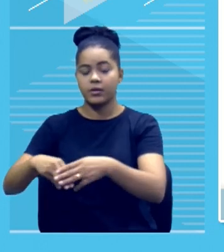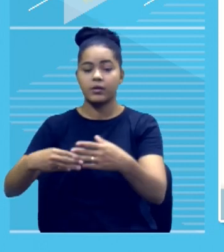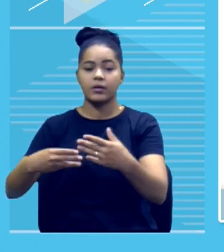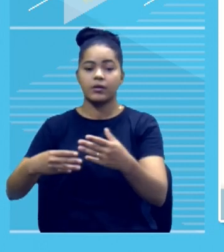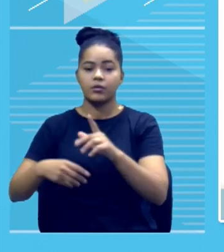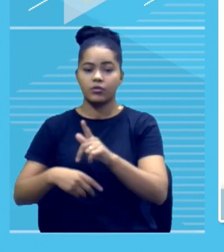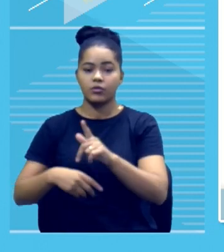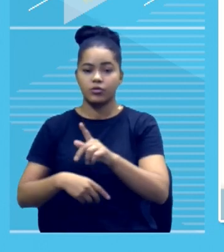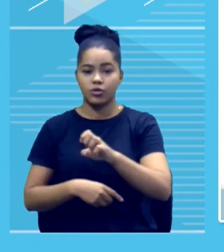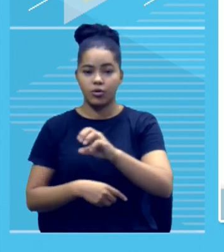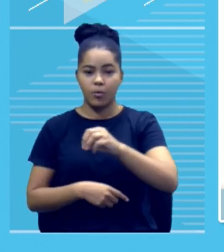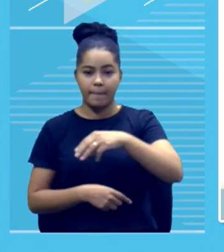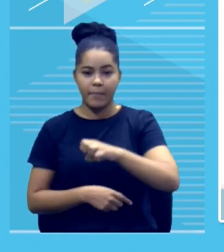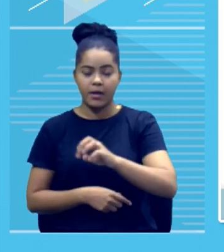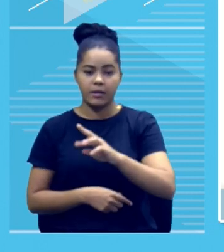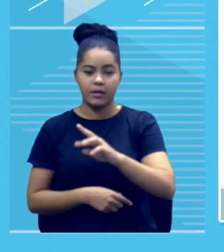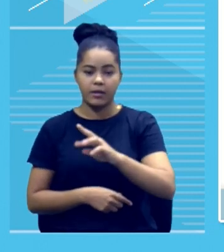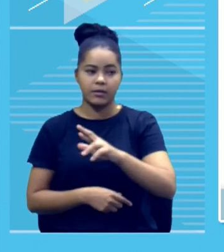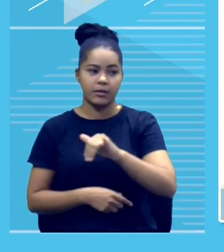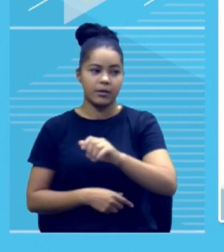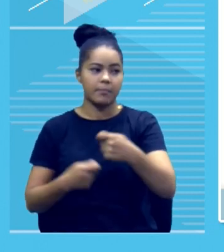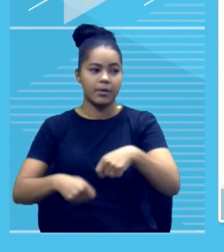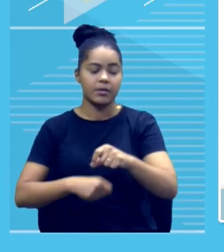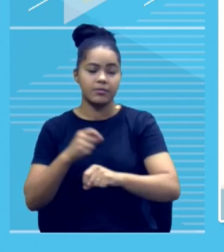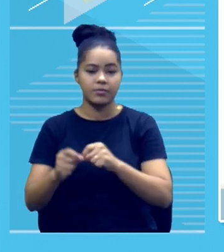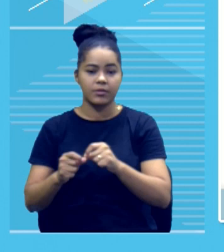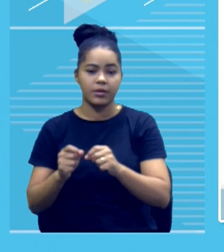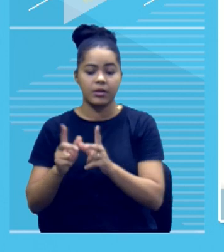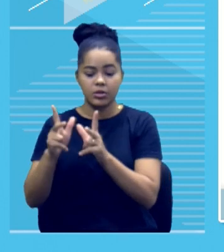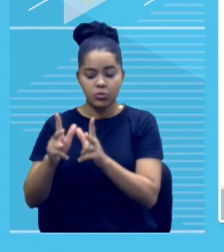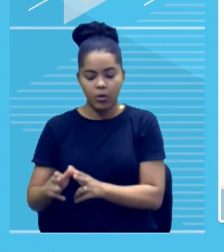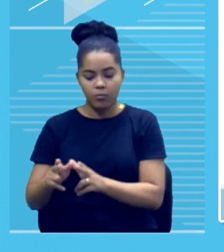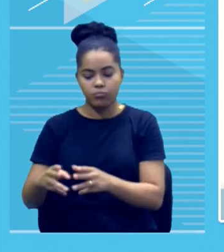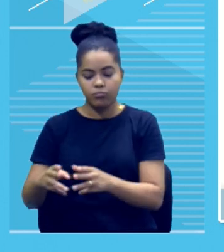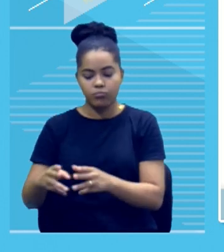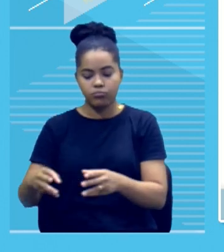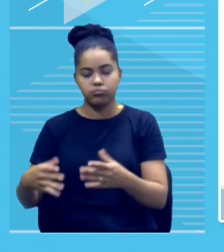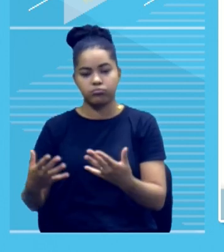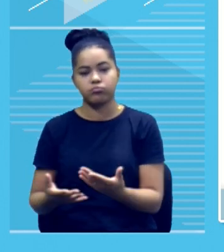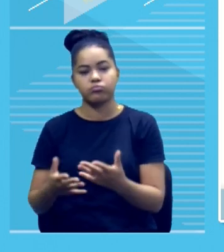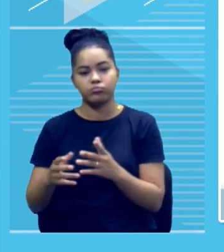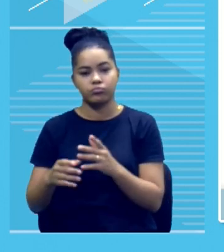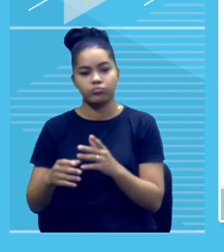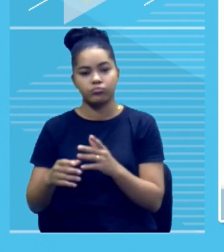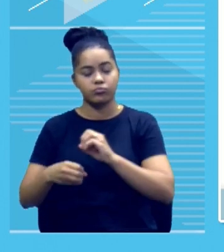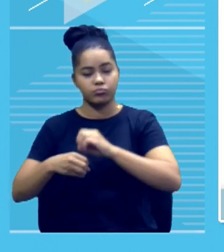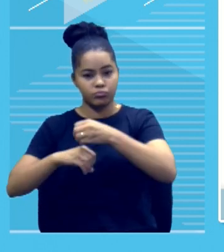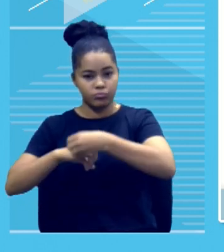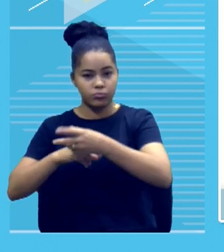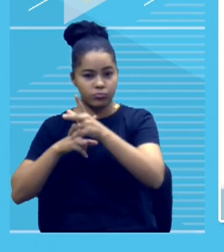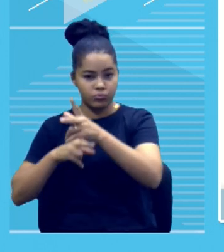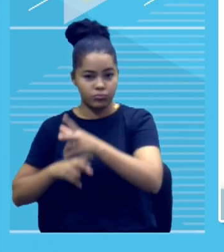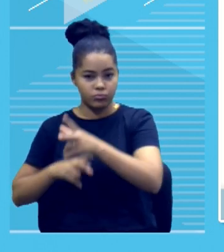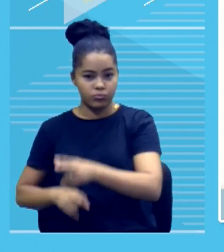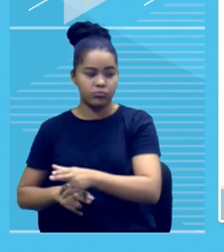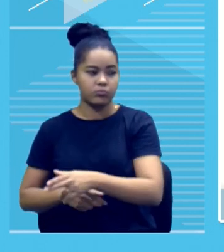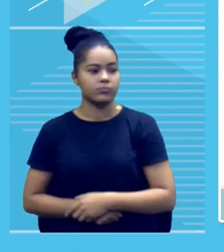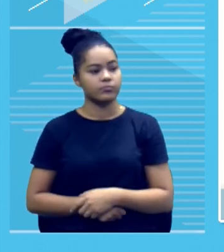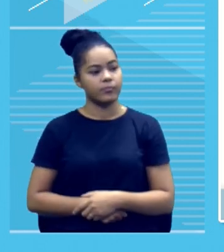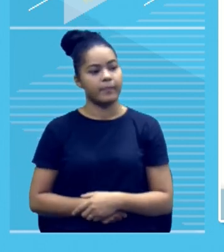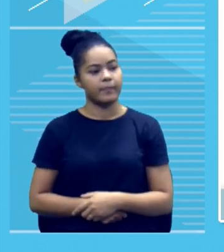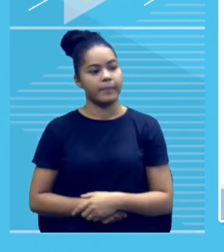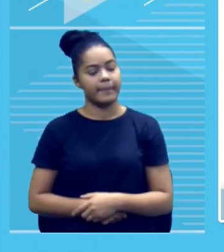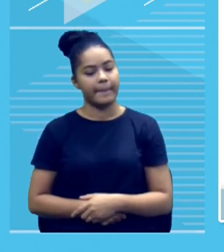assimétrica. Por isso que nós vamos falar do carbono assimétrico daqui a pouco. Tá? Olha só, pessoal.